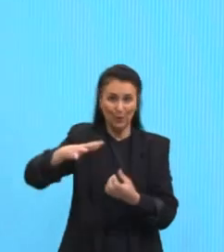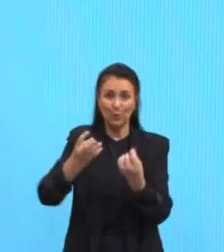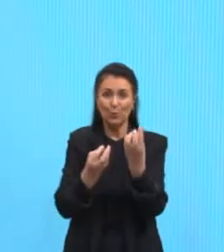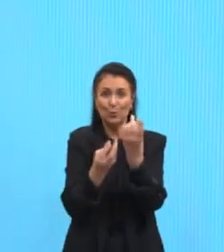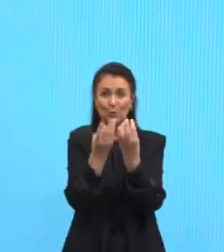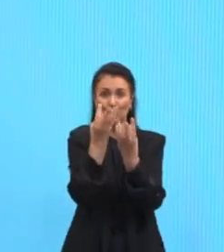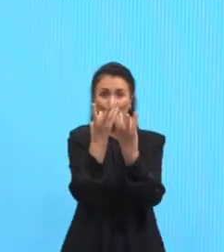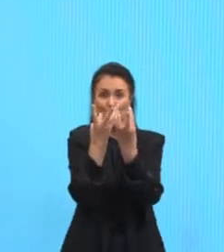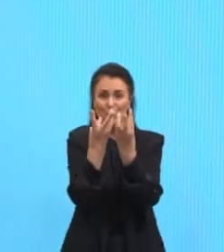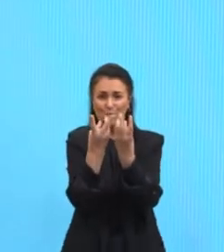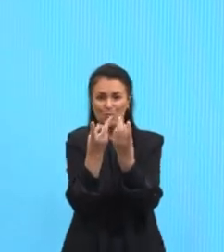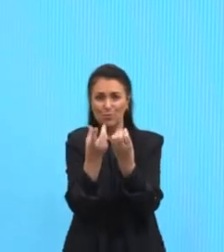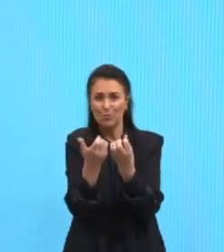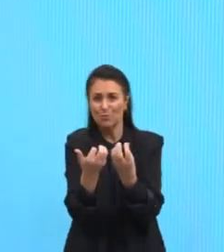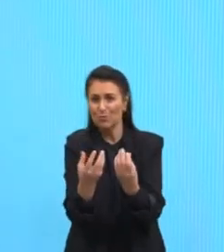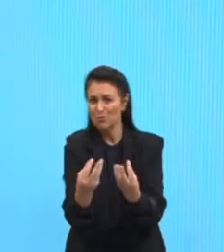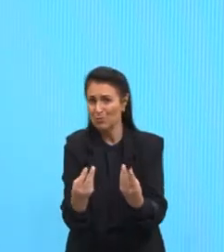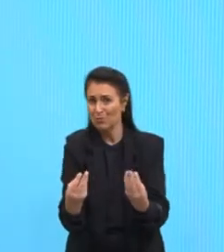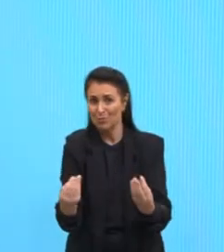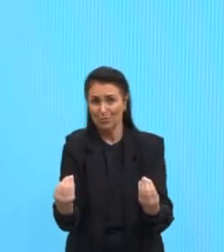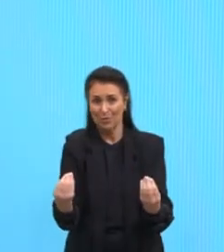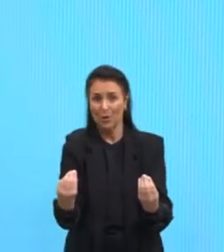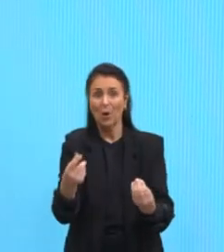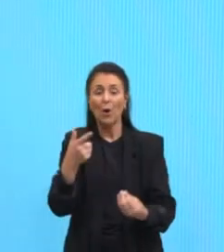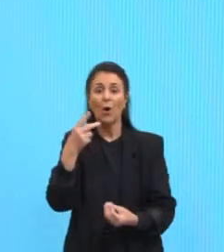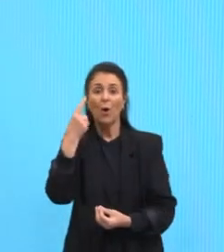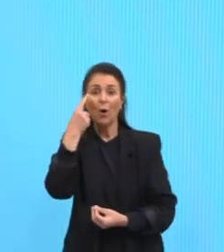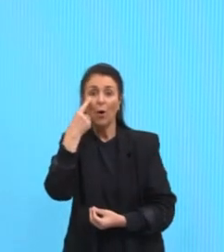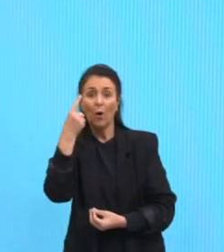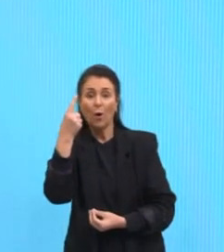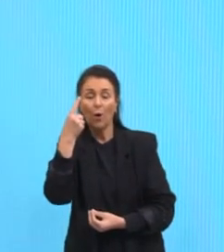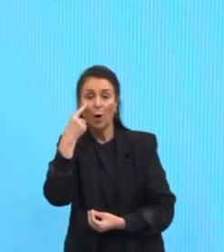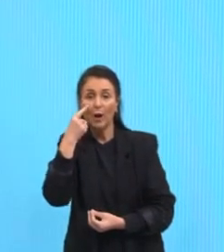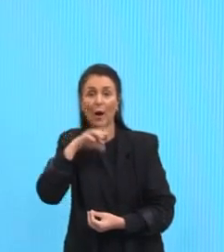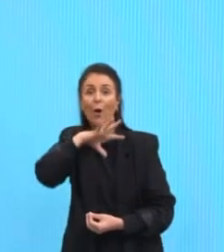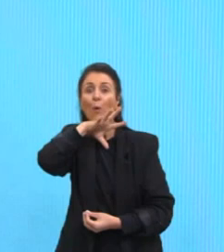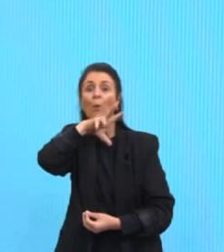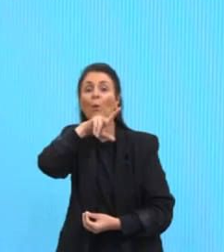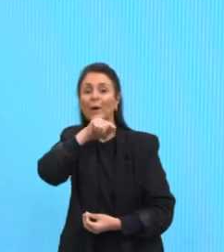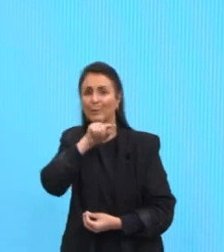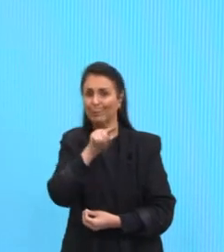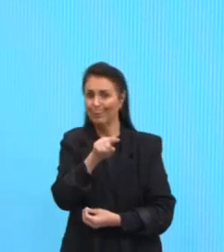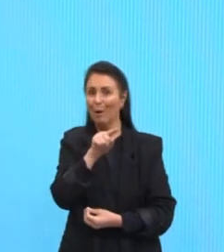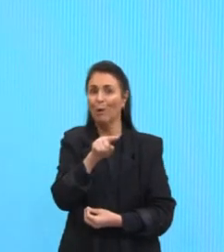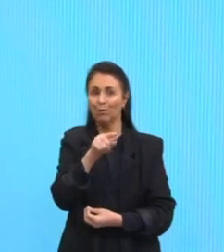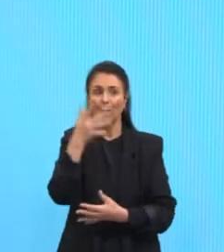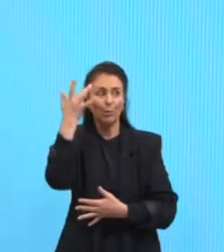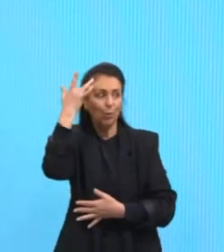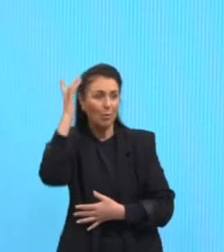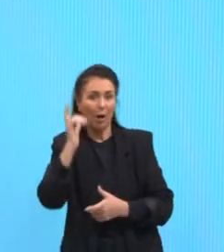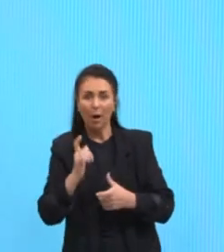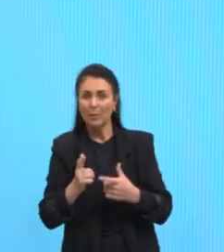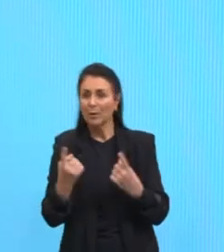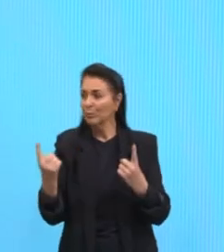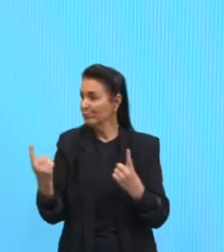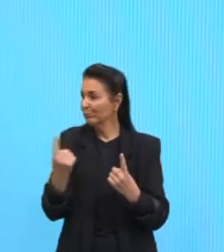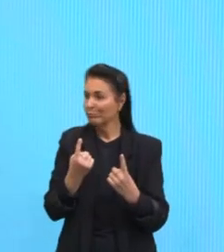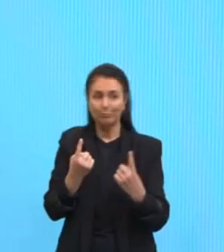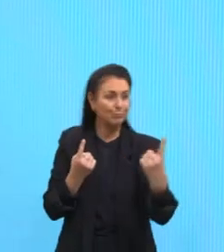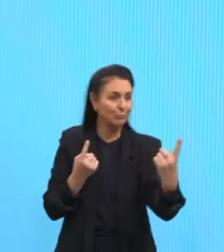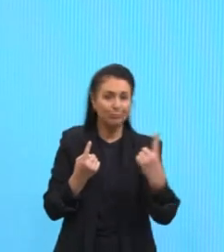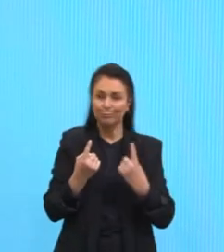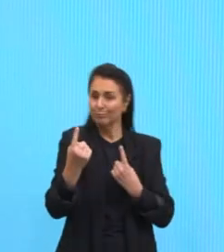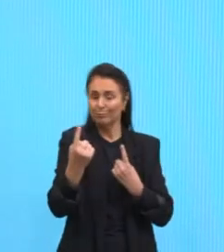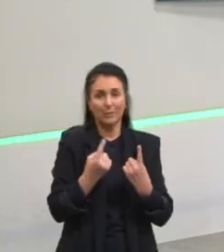ô ali né o campeiro tá justamente né não sabe para onde ir ali ele tá